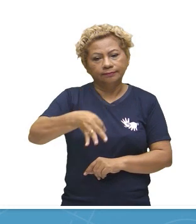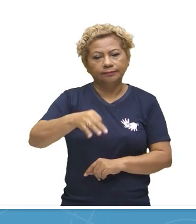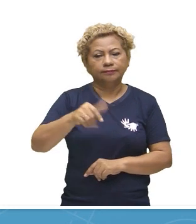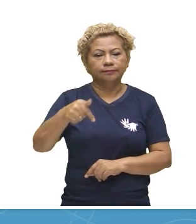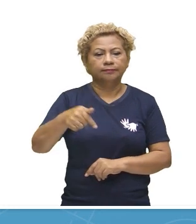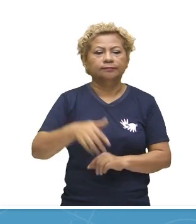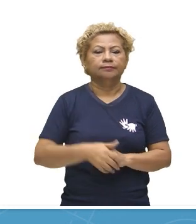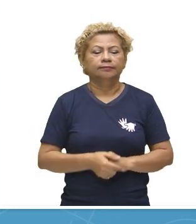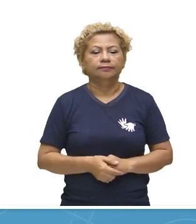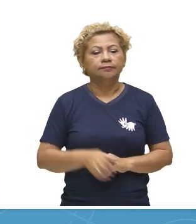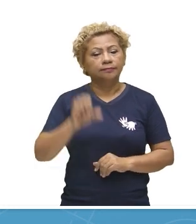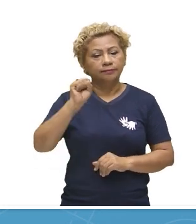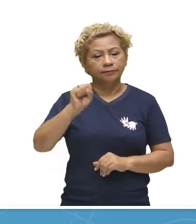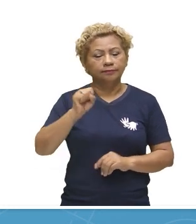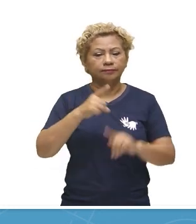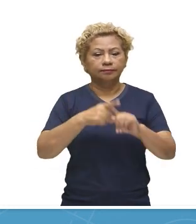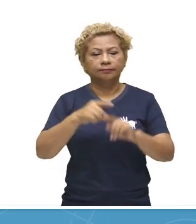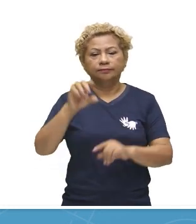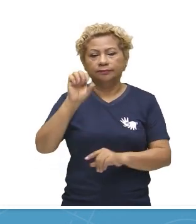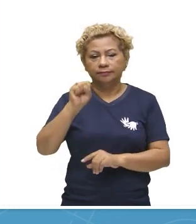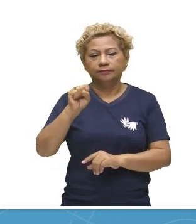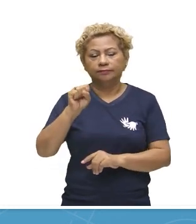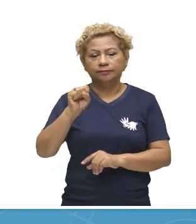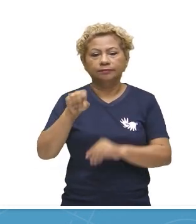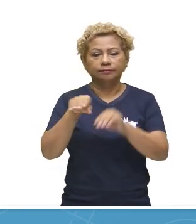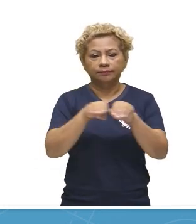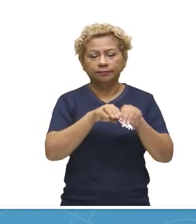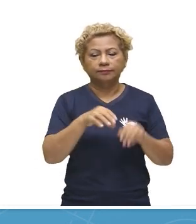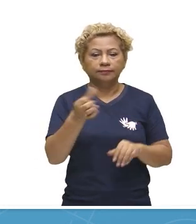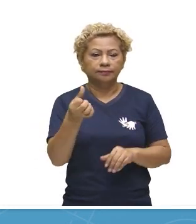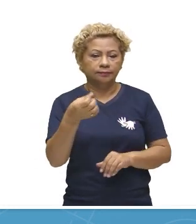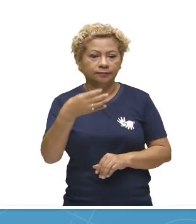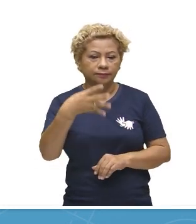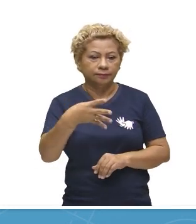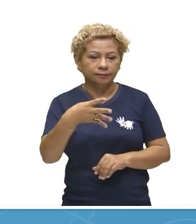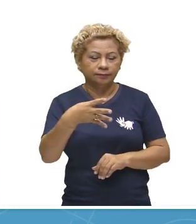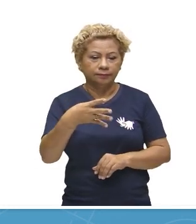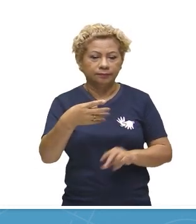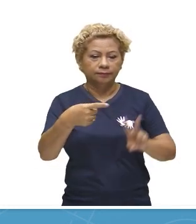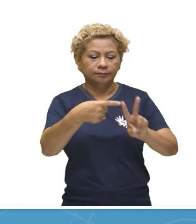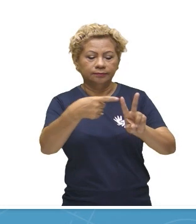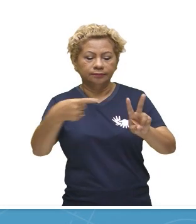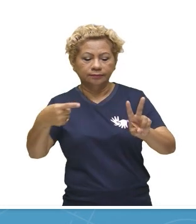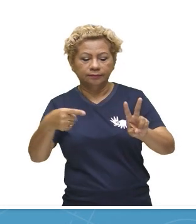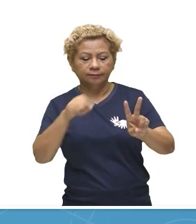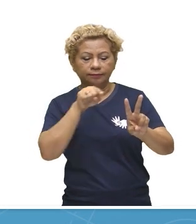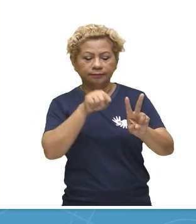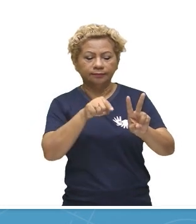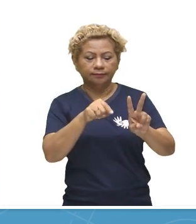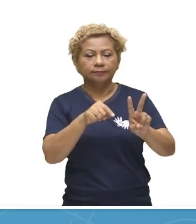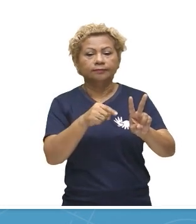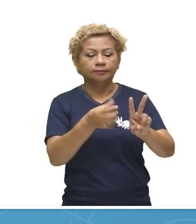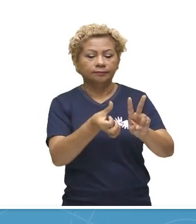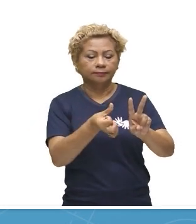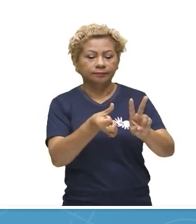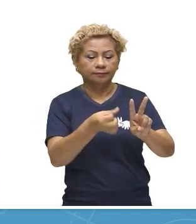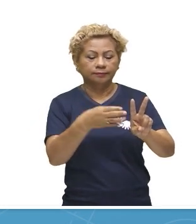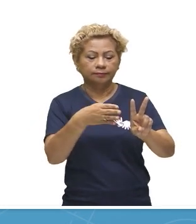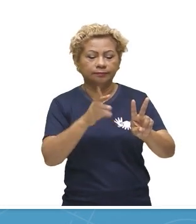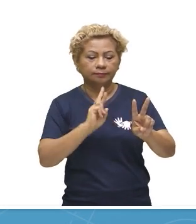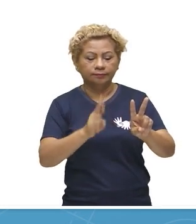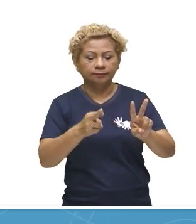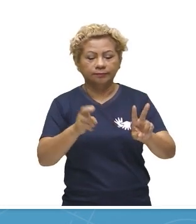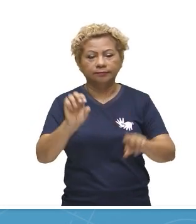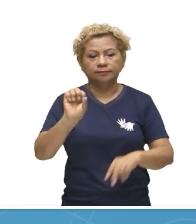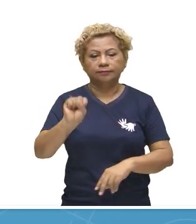7. 8 ao quadrado é igual a 8 vezes 8, que é igual a 64. Então, a raiz quadrada de 64 é